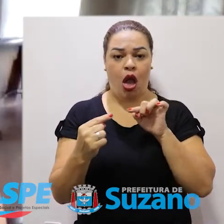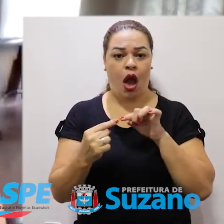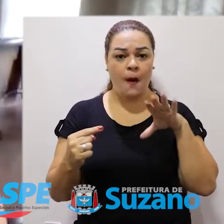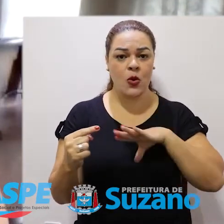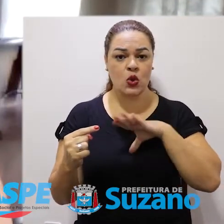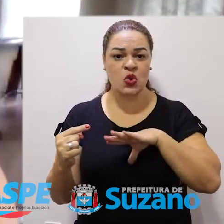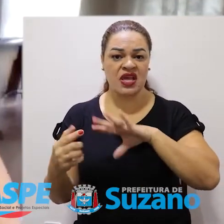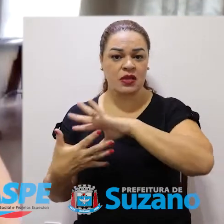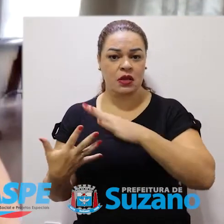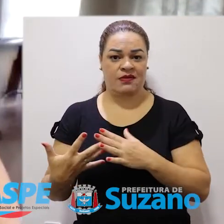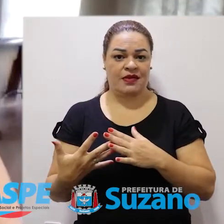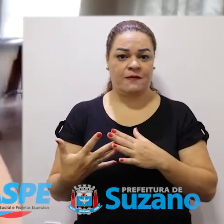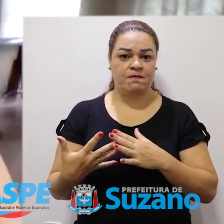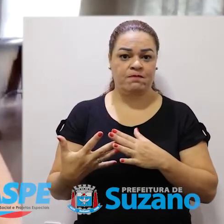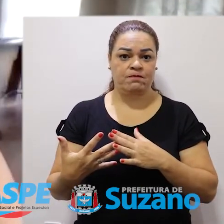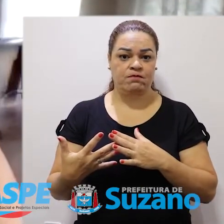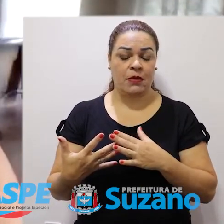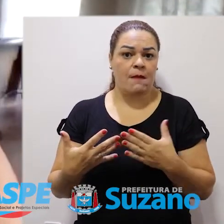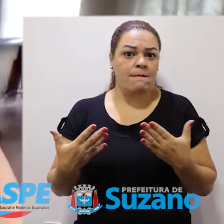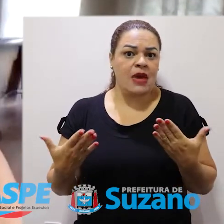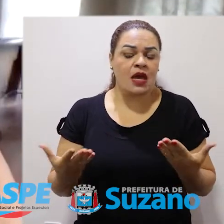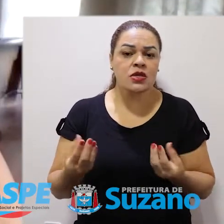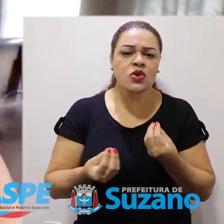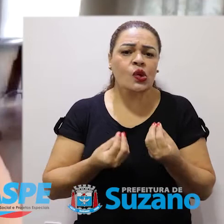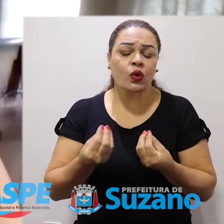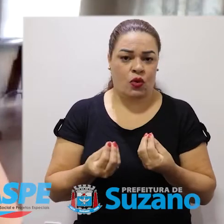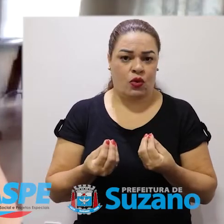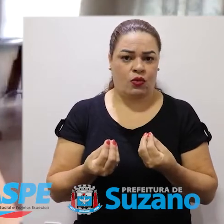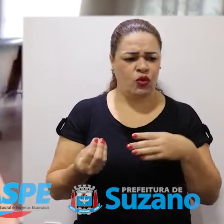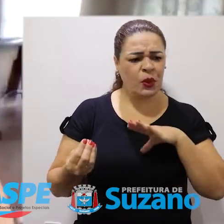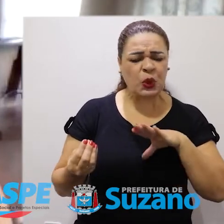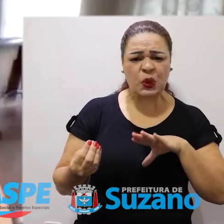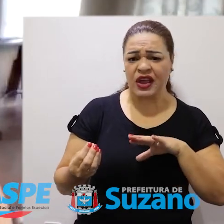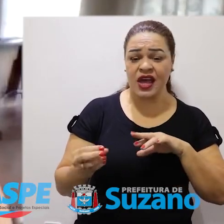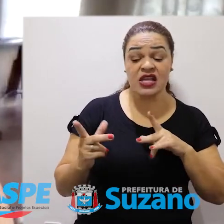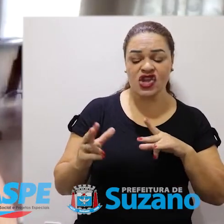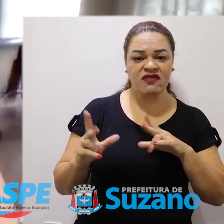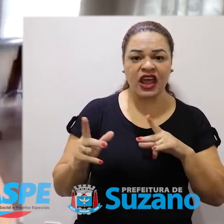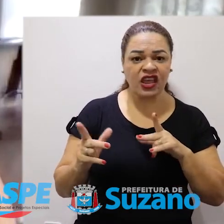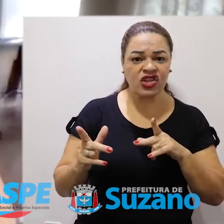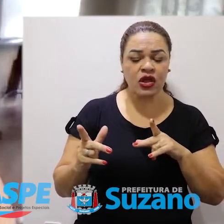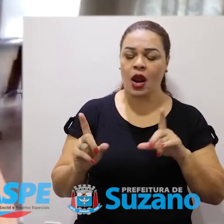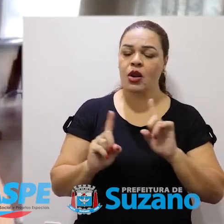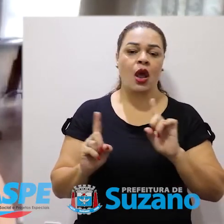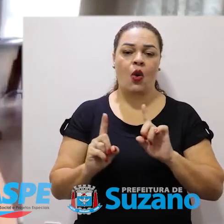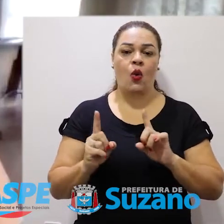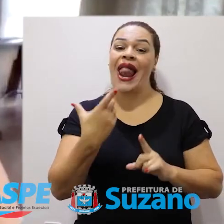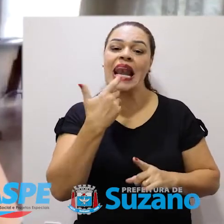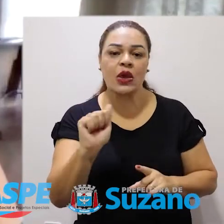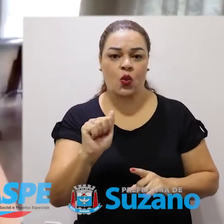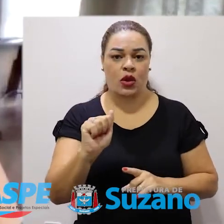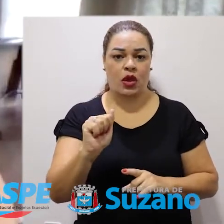com língua portuguesa. Ah, não é uma maneira diferente da gente dizer português? Não, não é. É língua, não